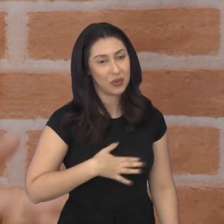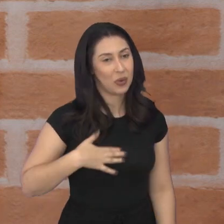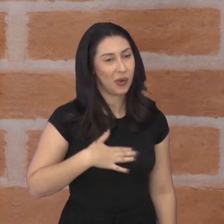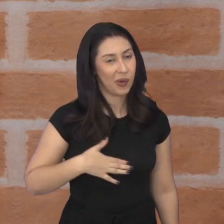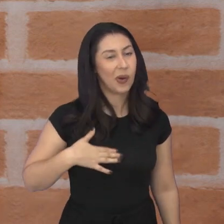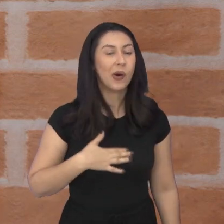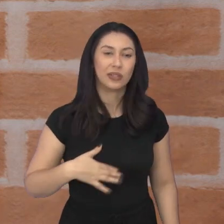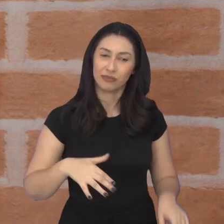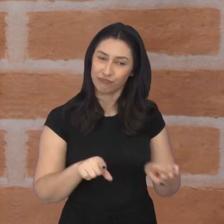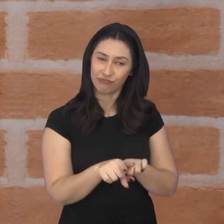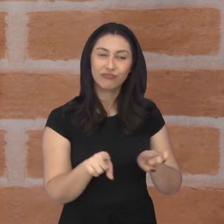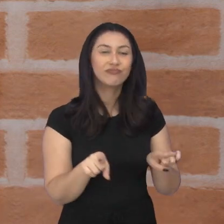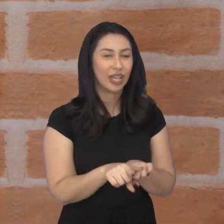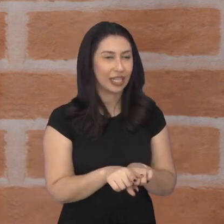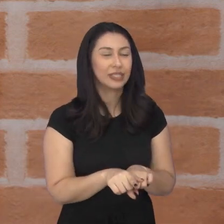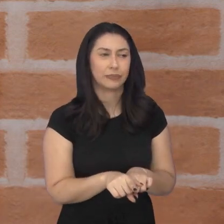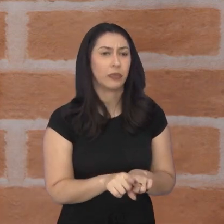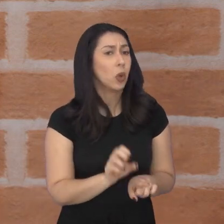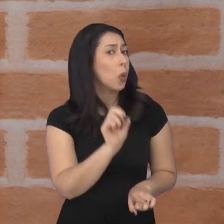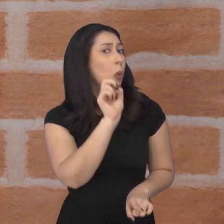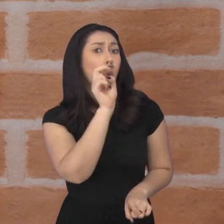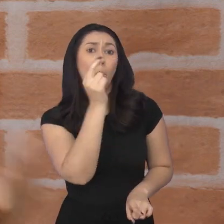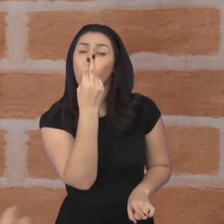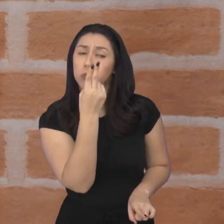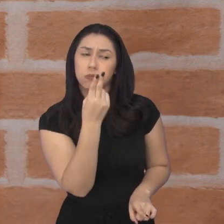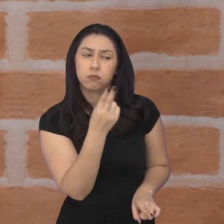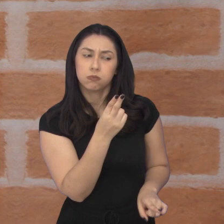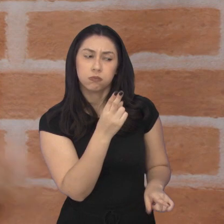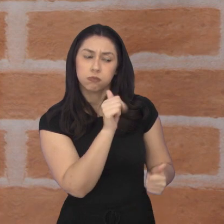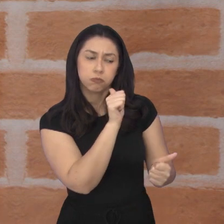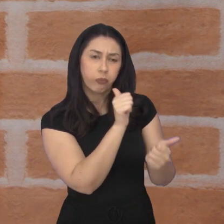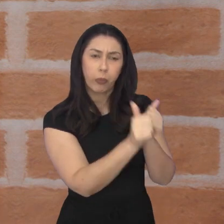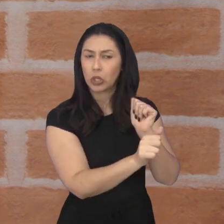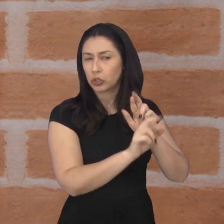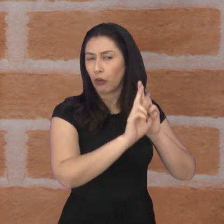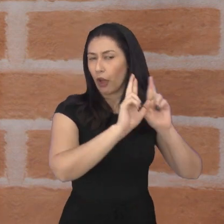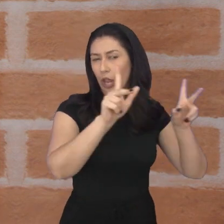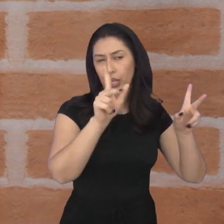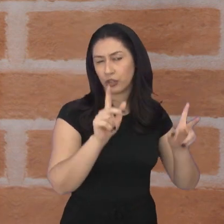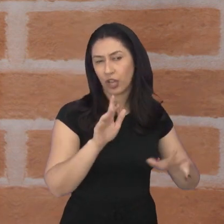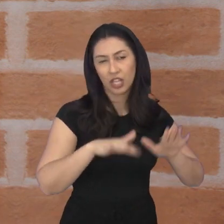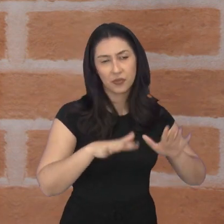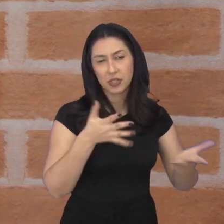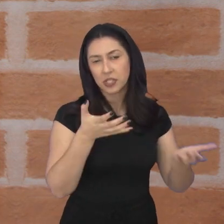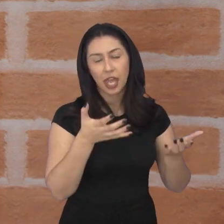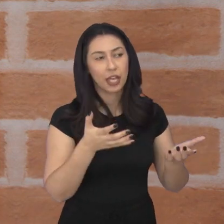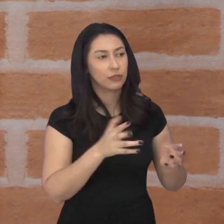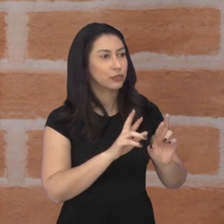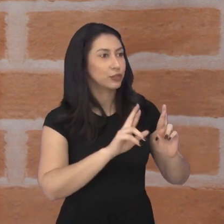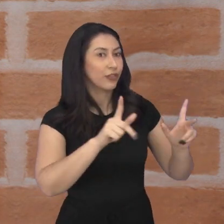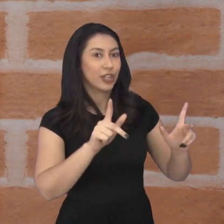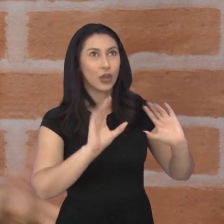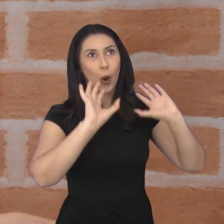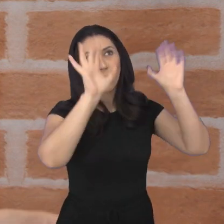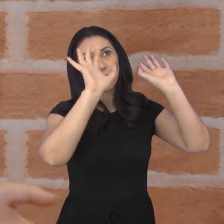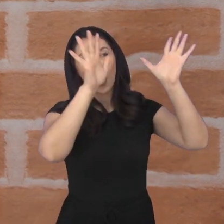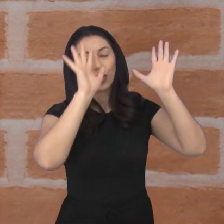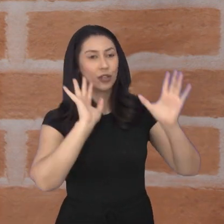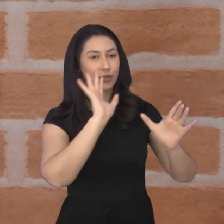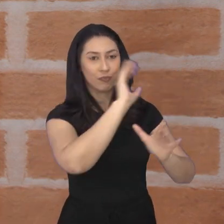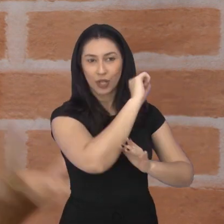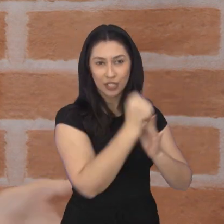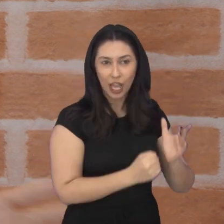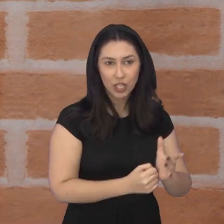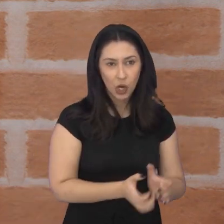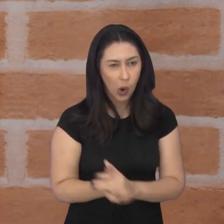algum outro esporte que eles queiram também fazer. Eu acho que a gente tem que, às vezes, pode ser que não tenha, sei lá, talento nessa área, queira fazer, sei lá, vôlei, basquete,